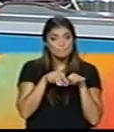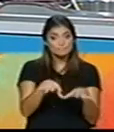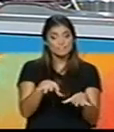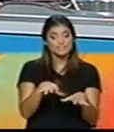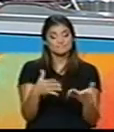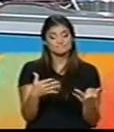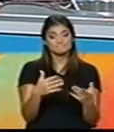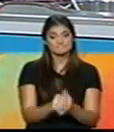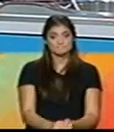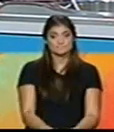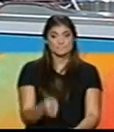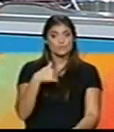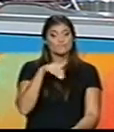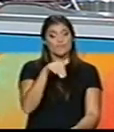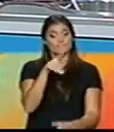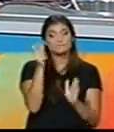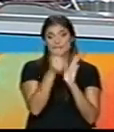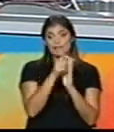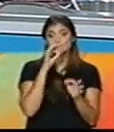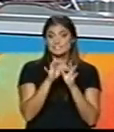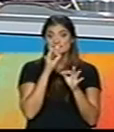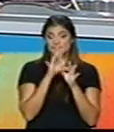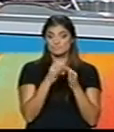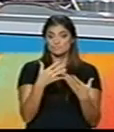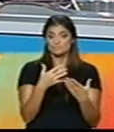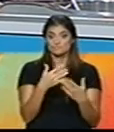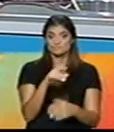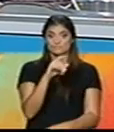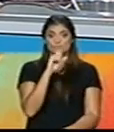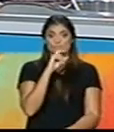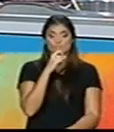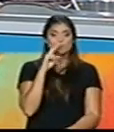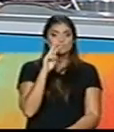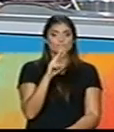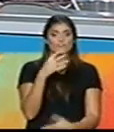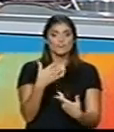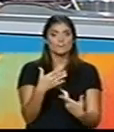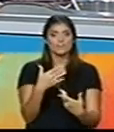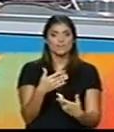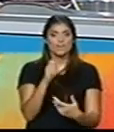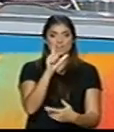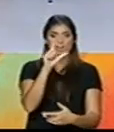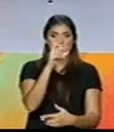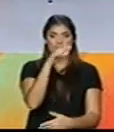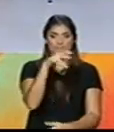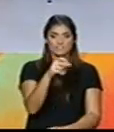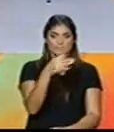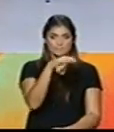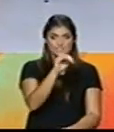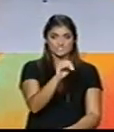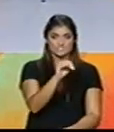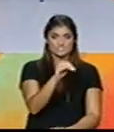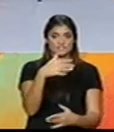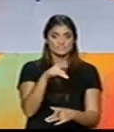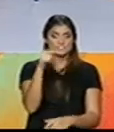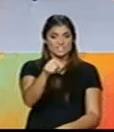Só que a pandemia... Ela disse, vamos agendar então para setembro. Oh, Isabel, mas quem nos der a virar agora para a porta e dizer Glória Pires! Não é para a porta, mas é para